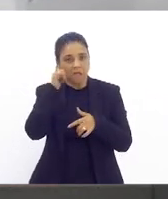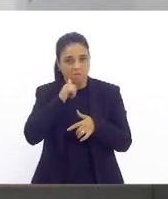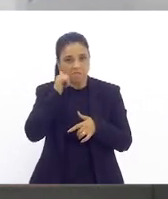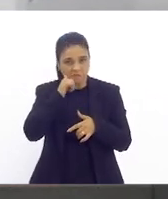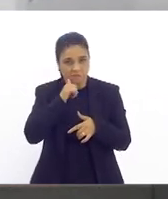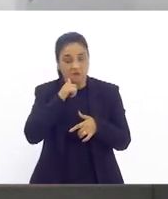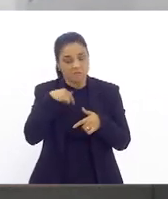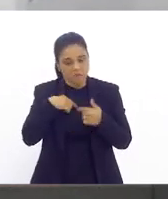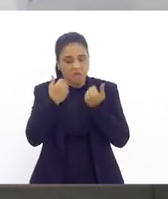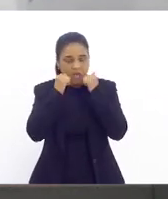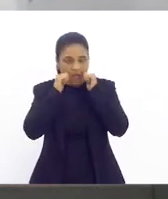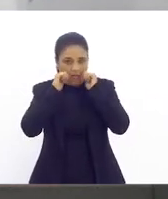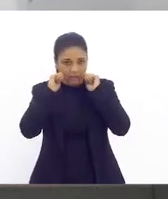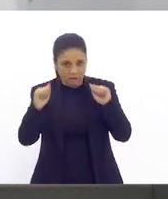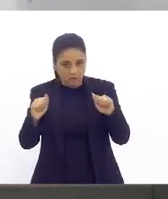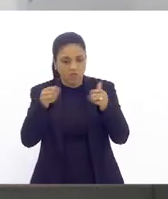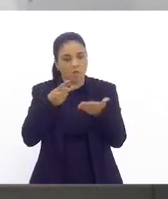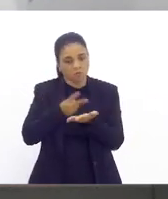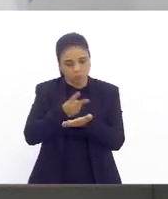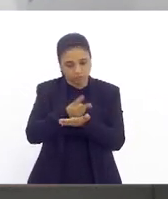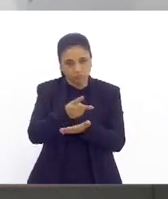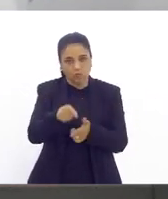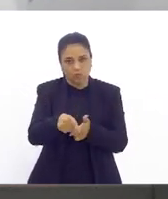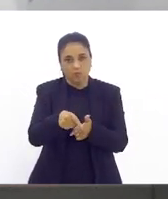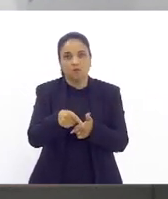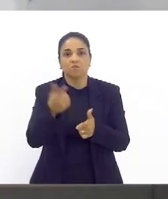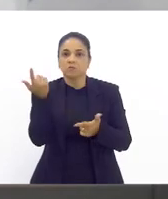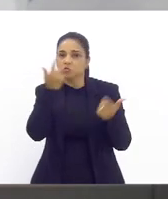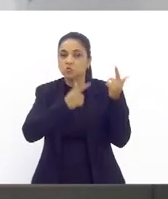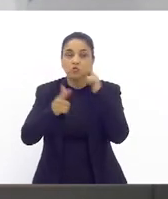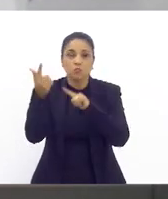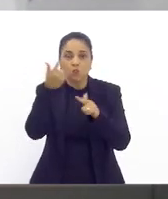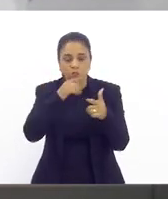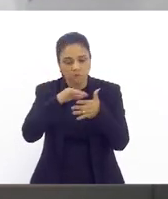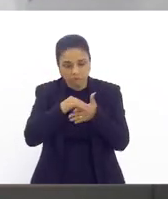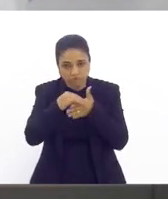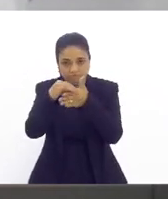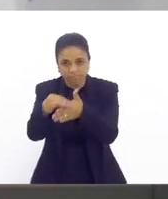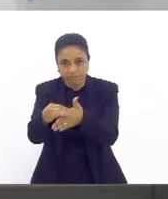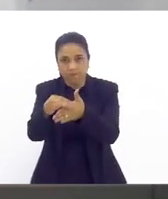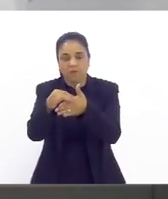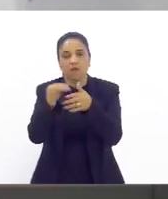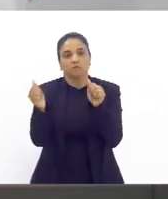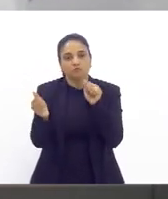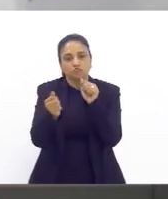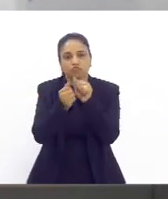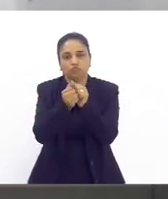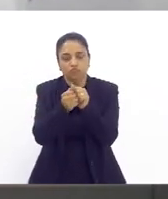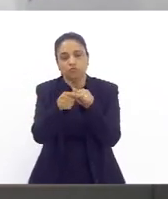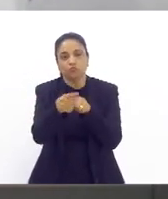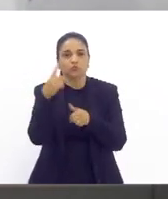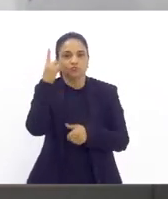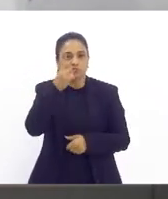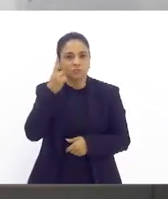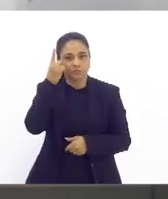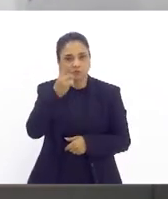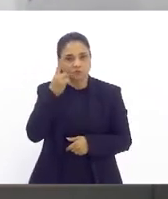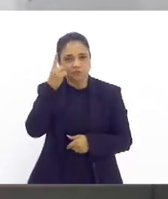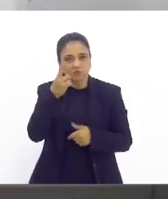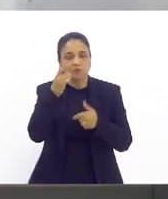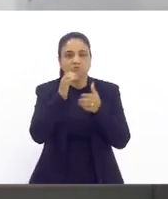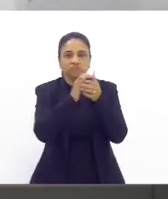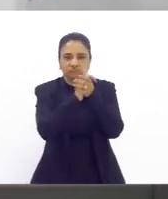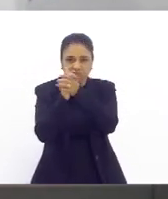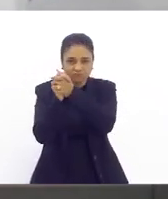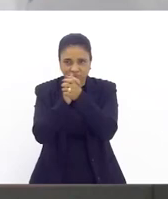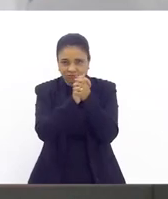Assessoria vai continuar aqui tá Marta e todos para que a gente consiga dar encaminhamento também junto com vocês com os deputados saudar a todos